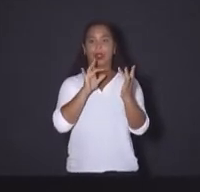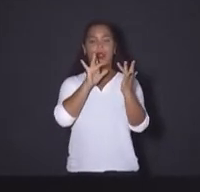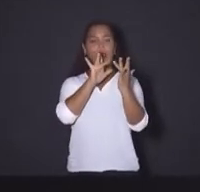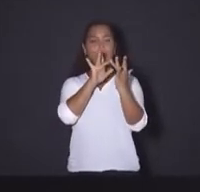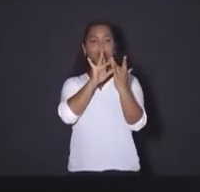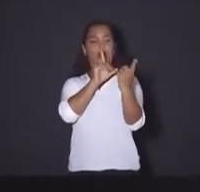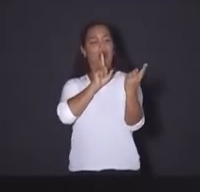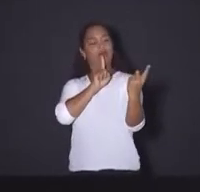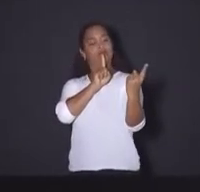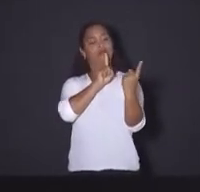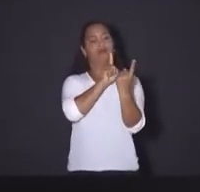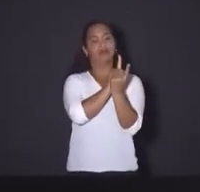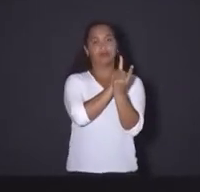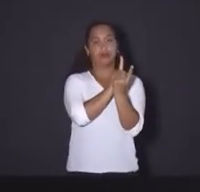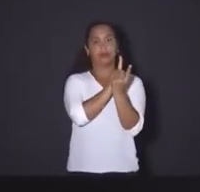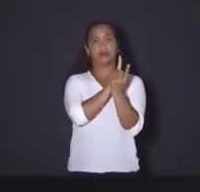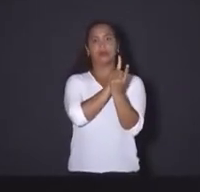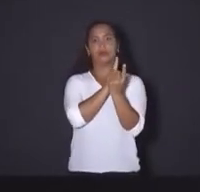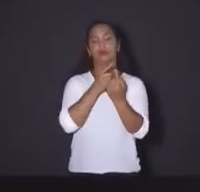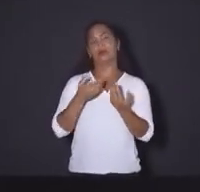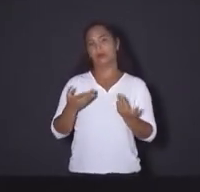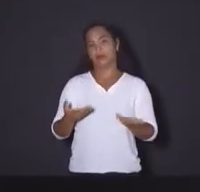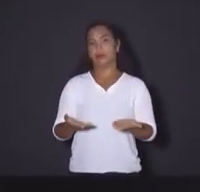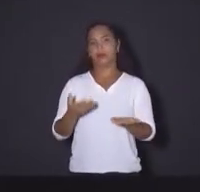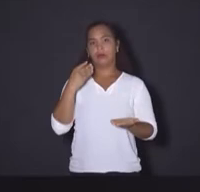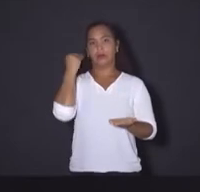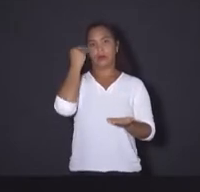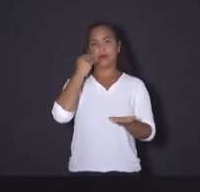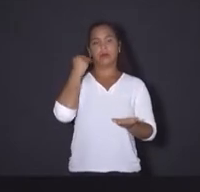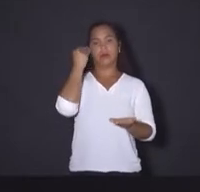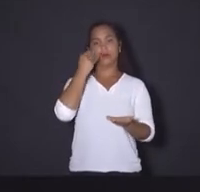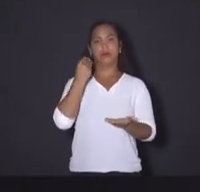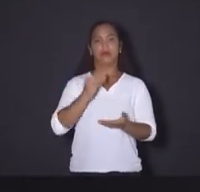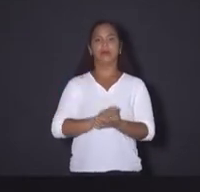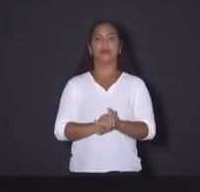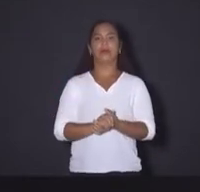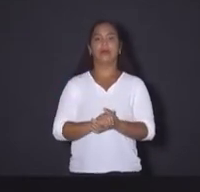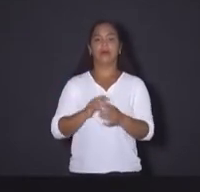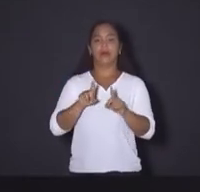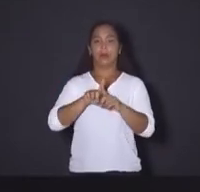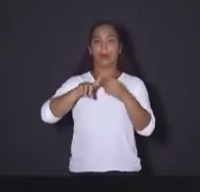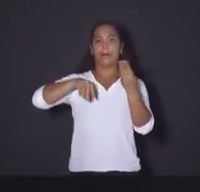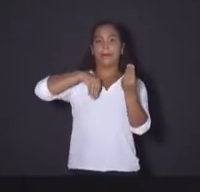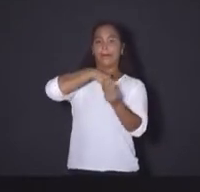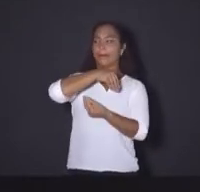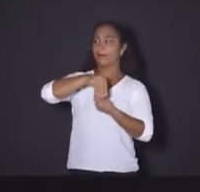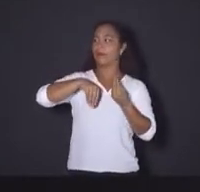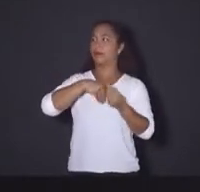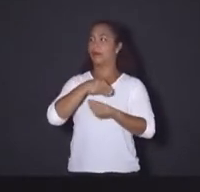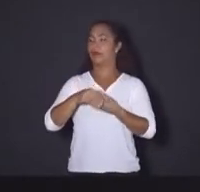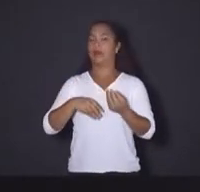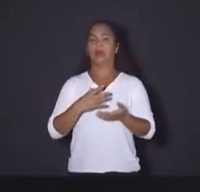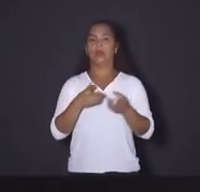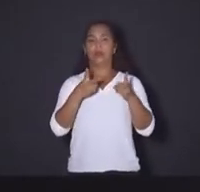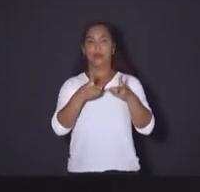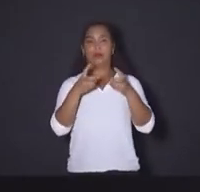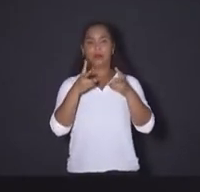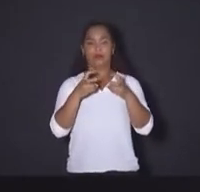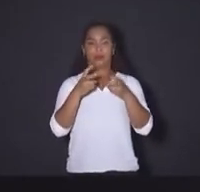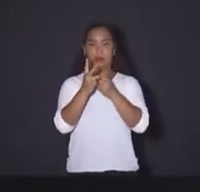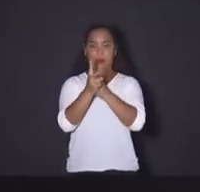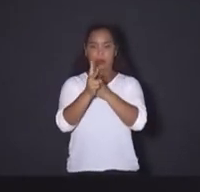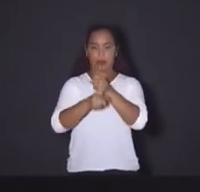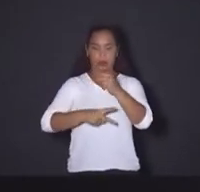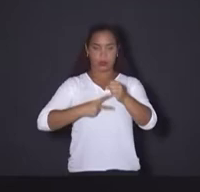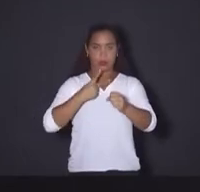contato. E aí oportuniza essa experiência, né? E o envolvimento, porque dentro desses 2 anos